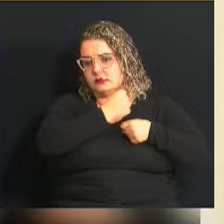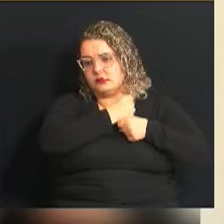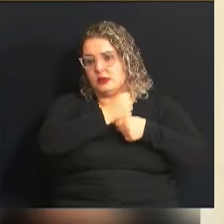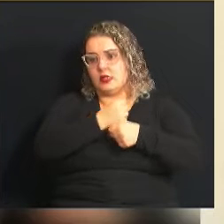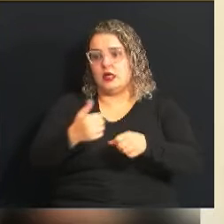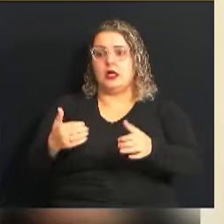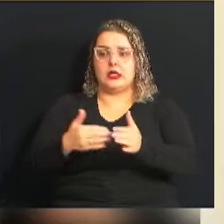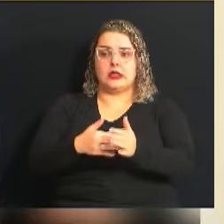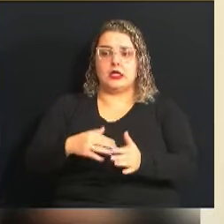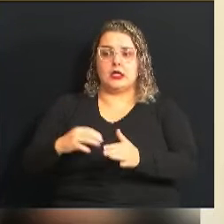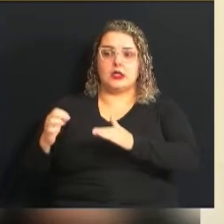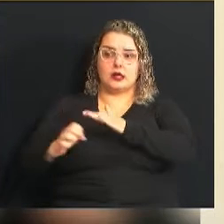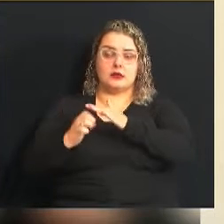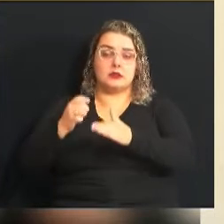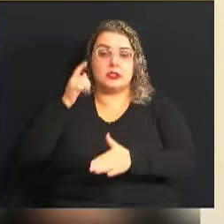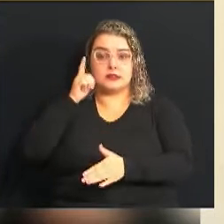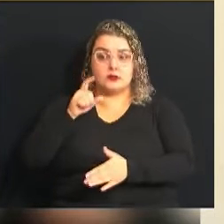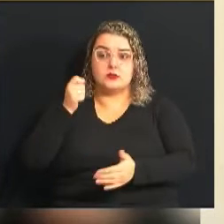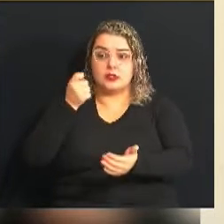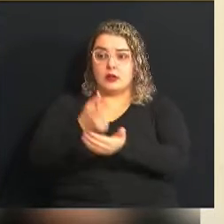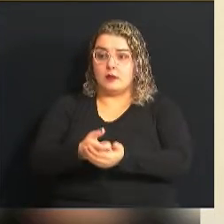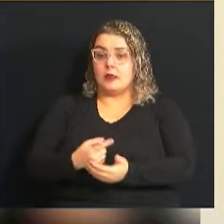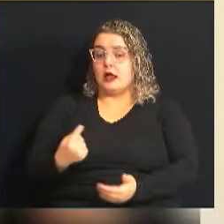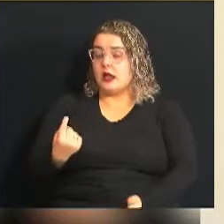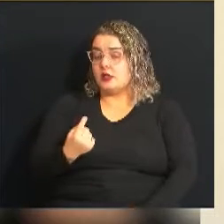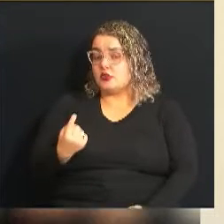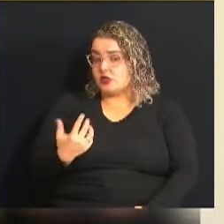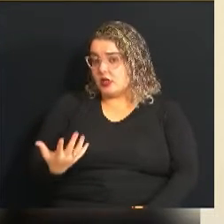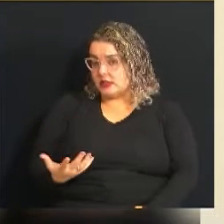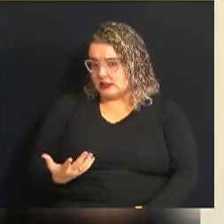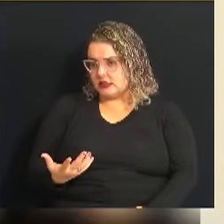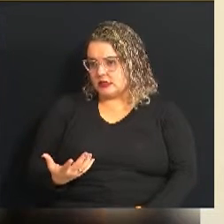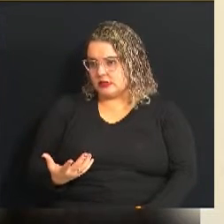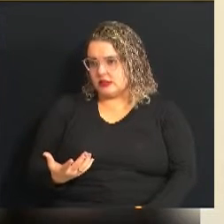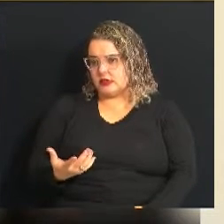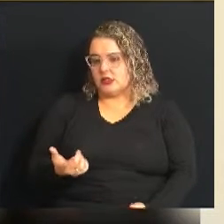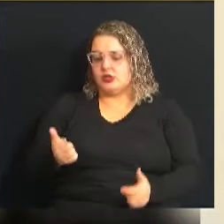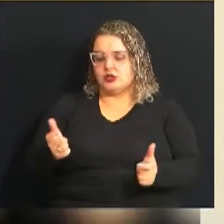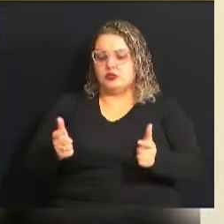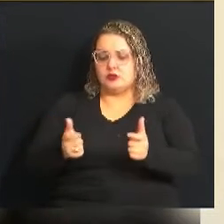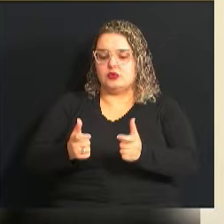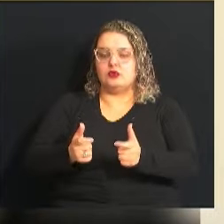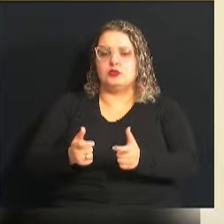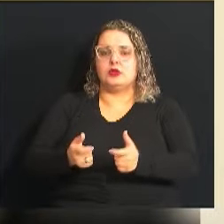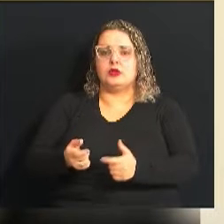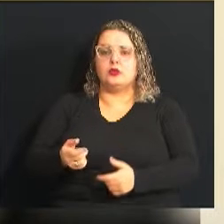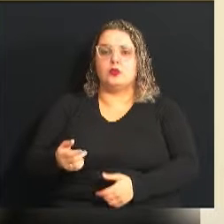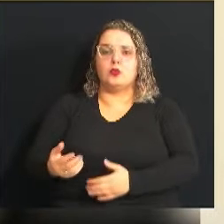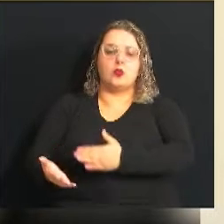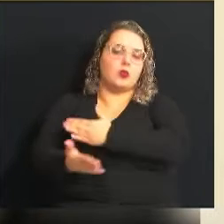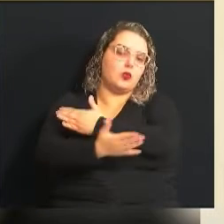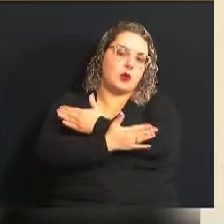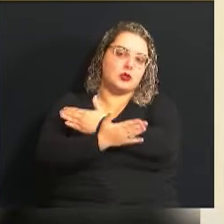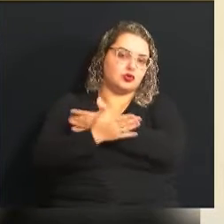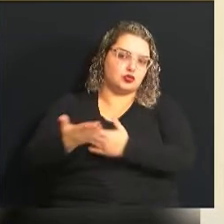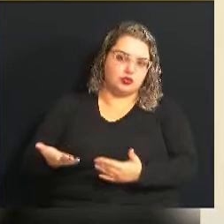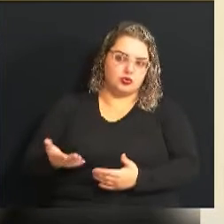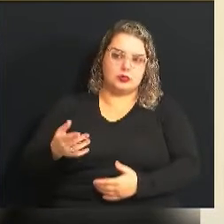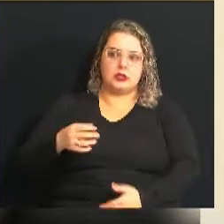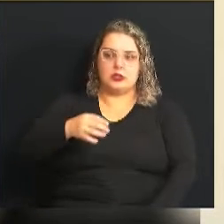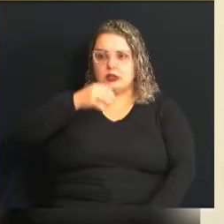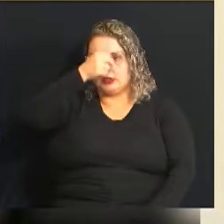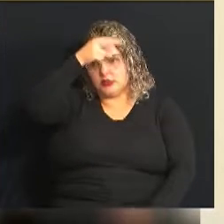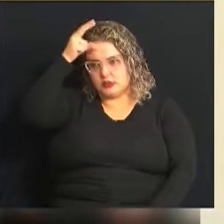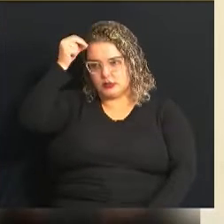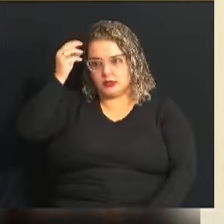tenha condições de diminuir a necessidade disso. Eu até